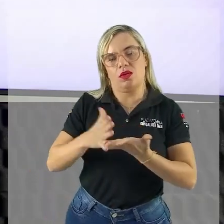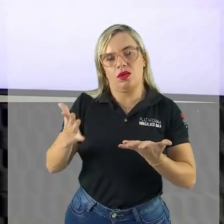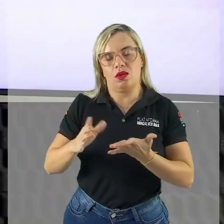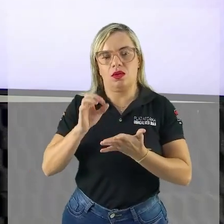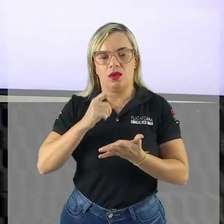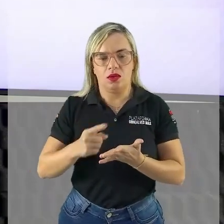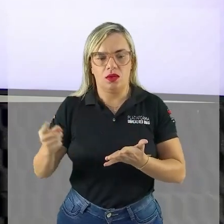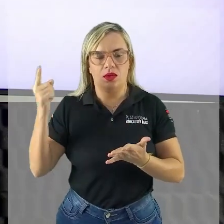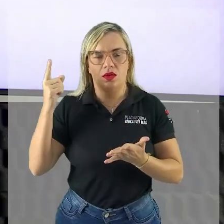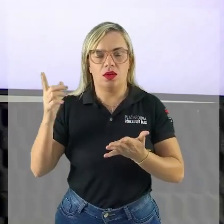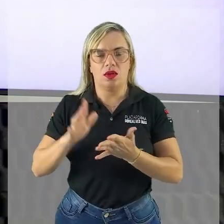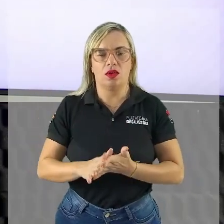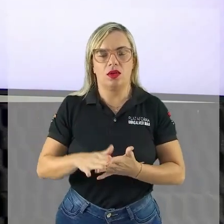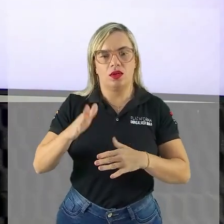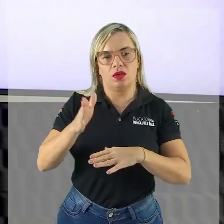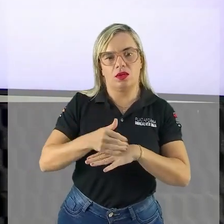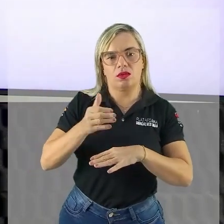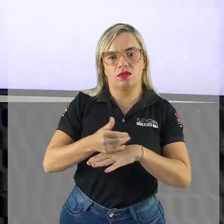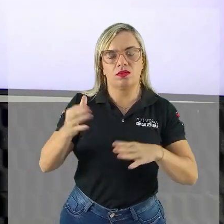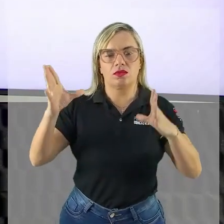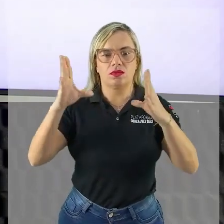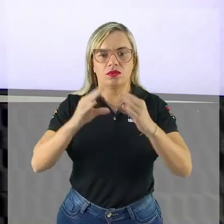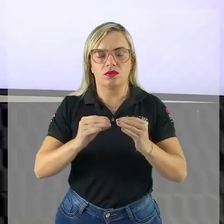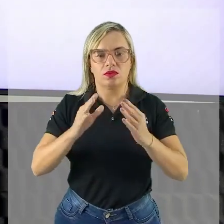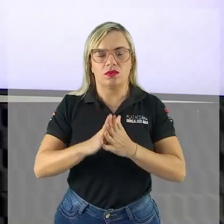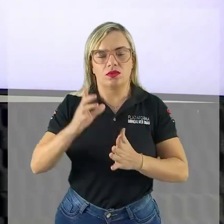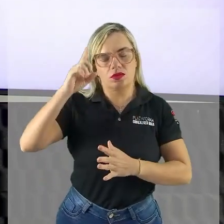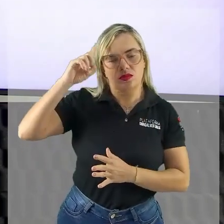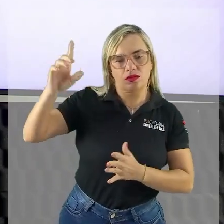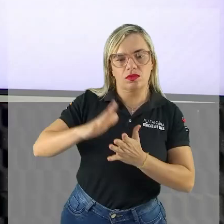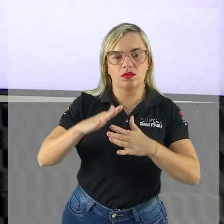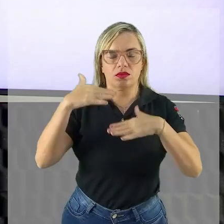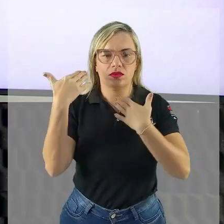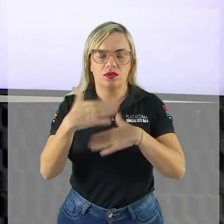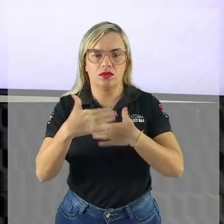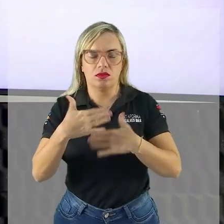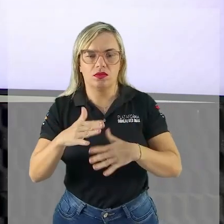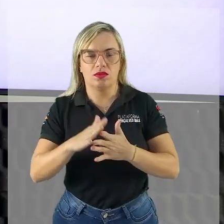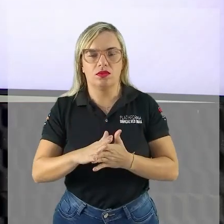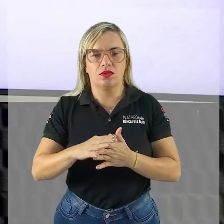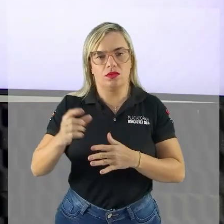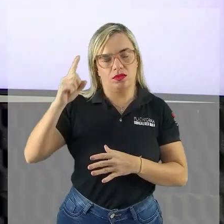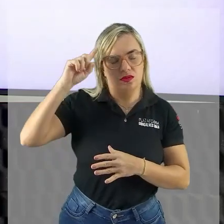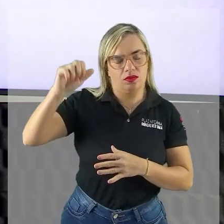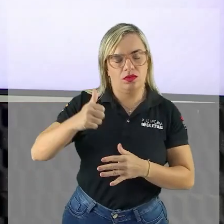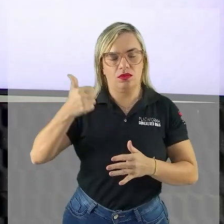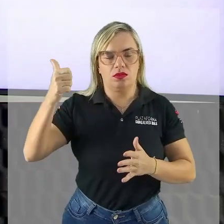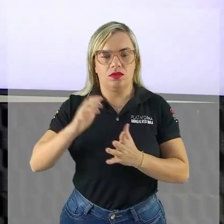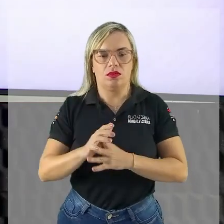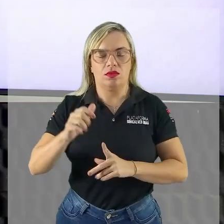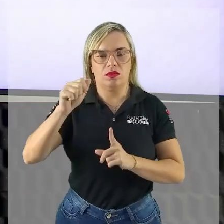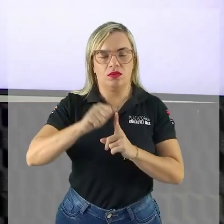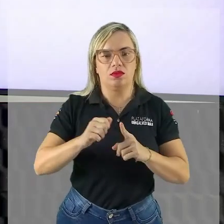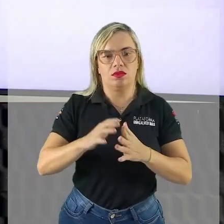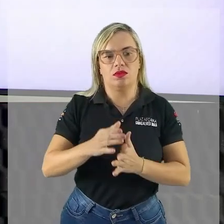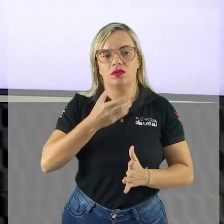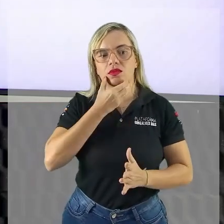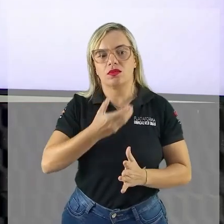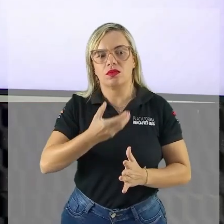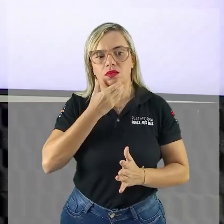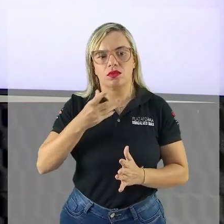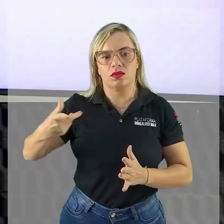gente chama de rascunho, né? Então, no dia da prova, lá no dia 1º de dezembro, para quem vai fazer o